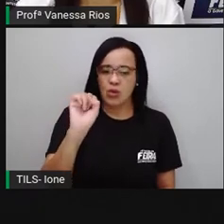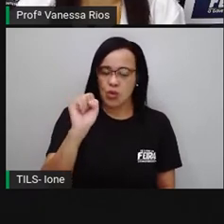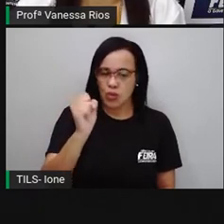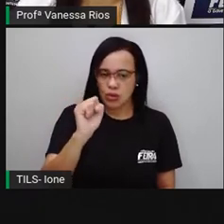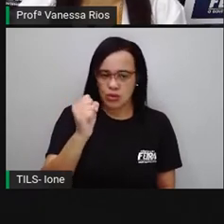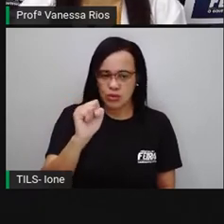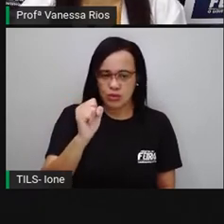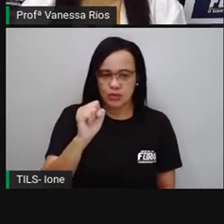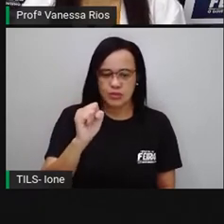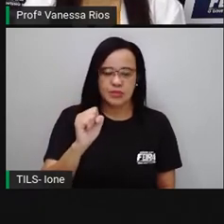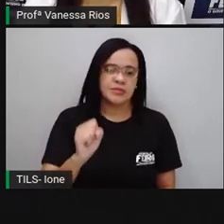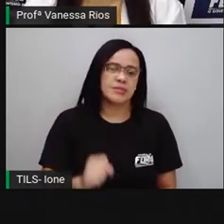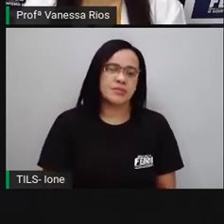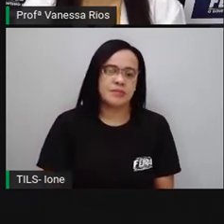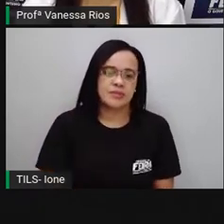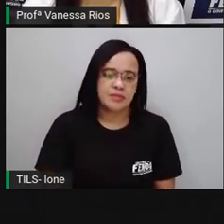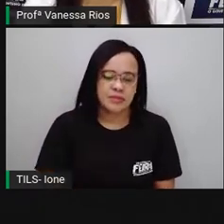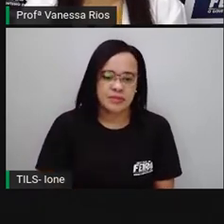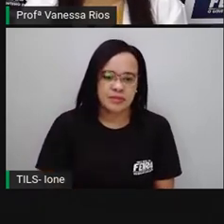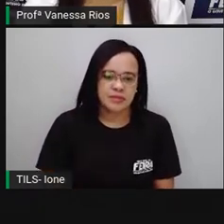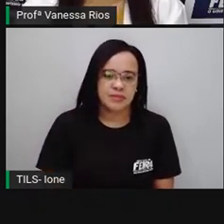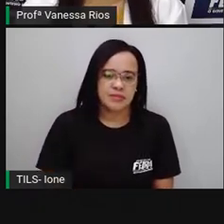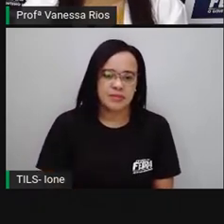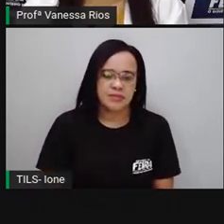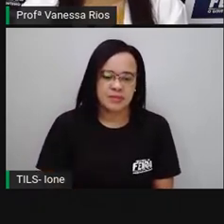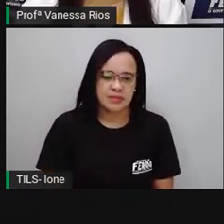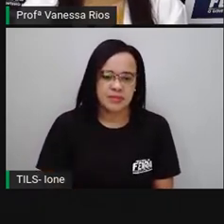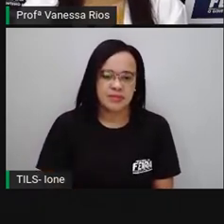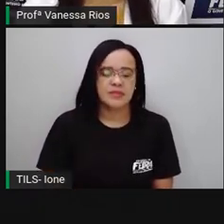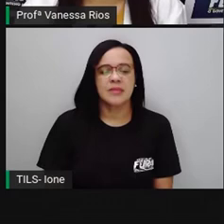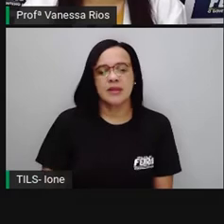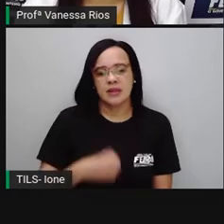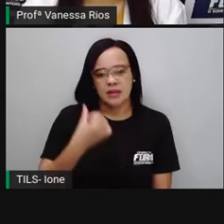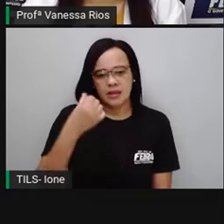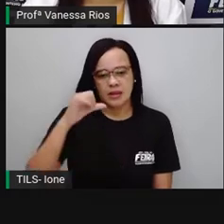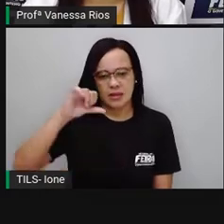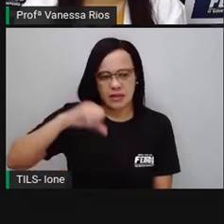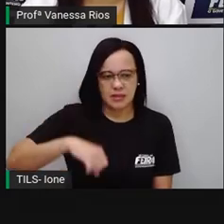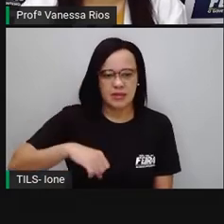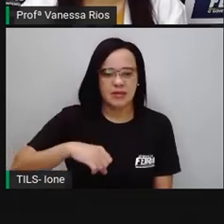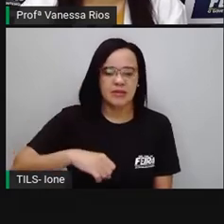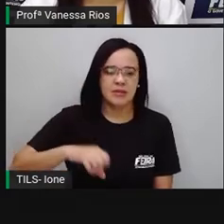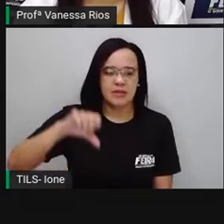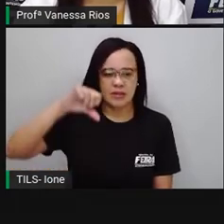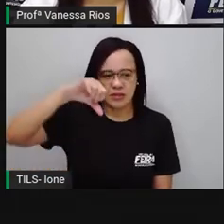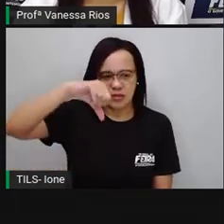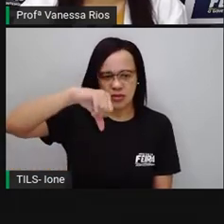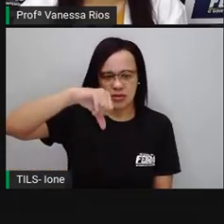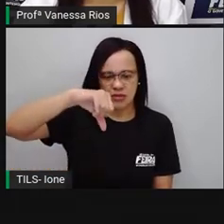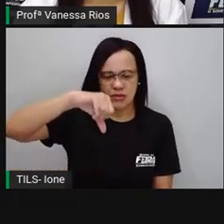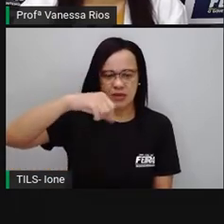5, 6, 7, 8. E agora, os que estão à volta aí nas laterais, paramos em